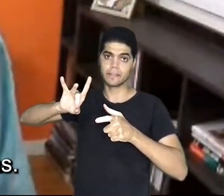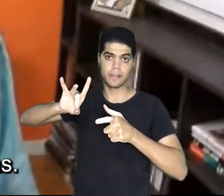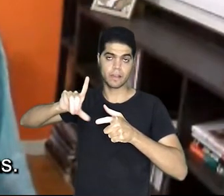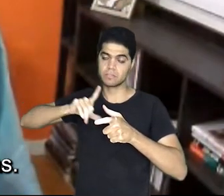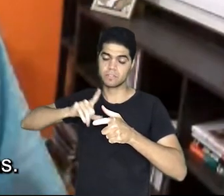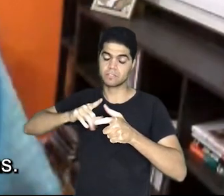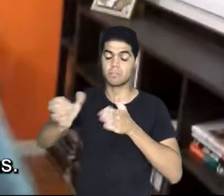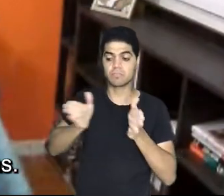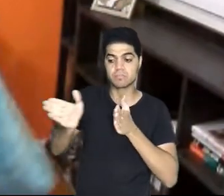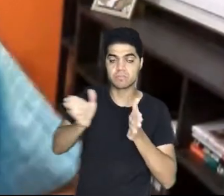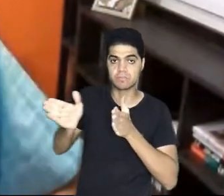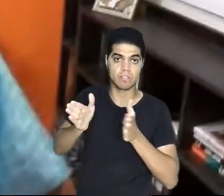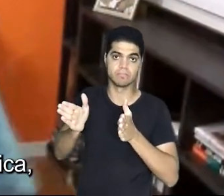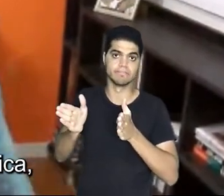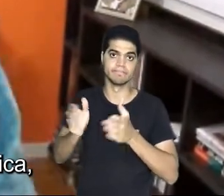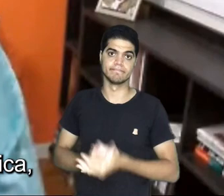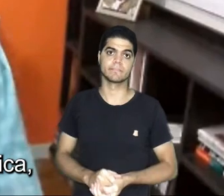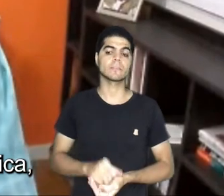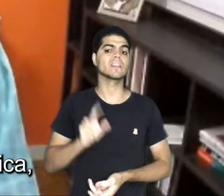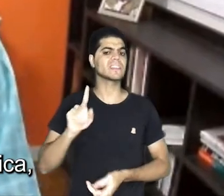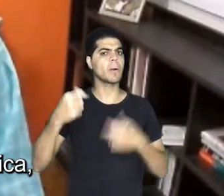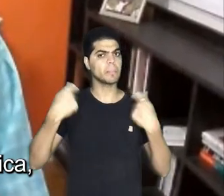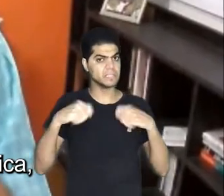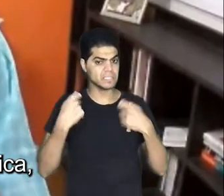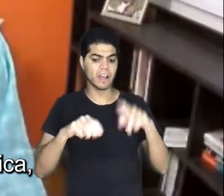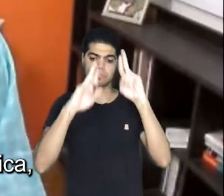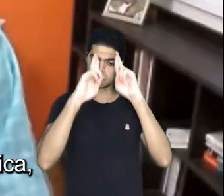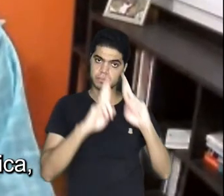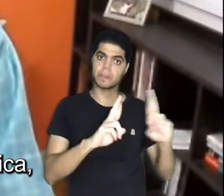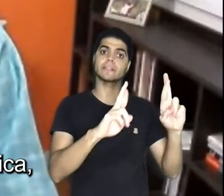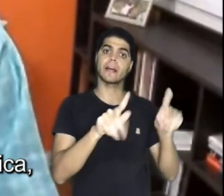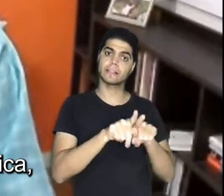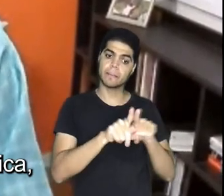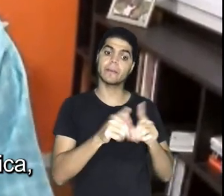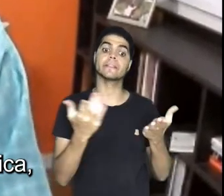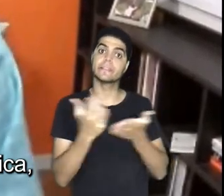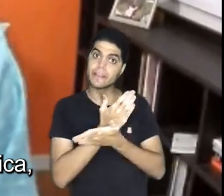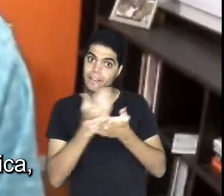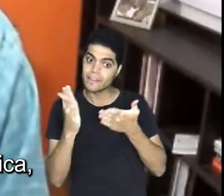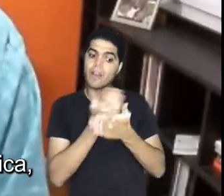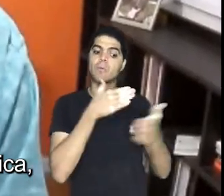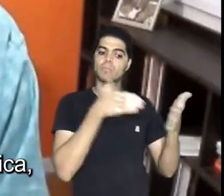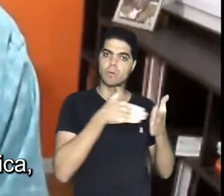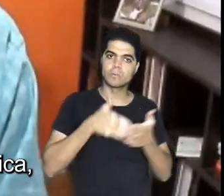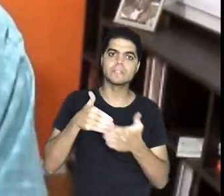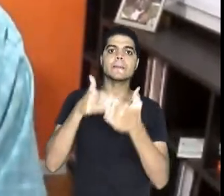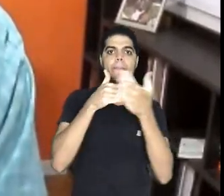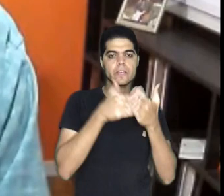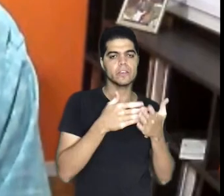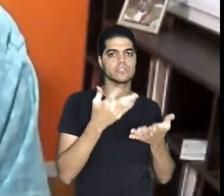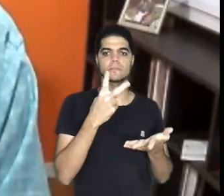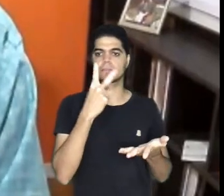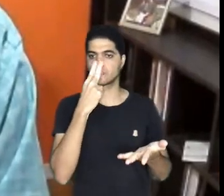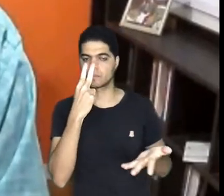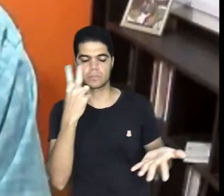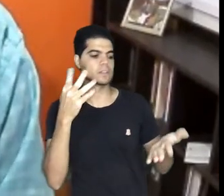tempos, naquelas cronologias. Então, há que se respeitar os limites que são impostos a uma pesquisa acadêmica, uma pesquisa